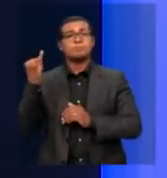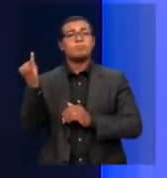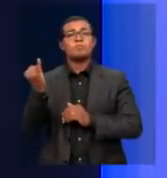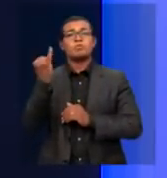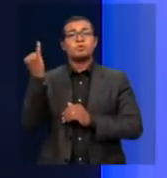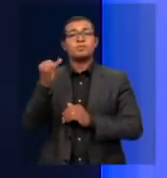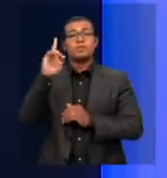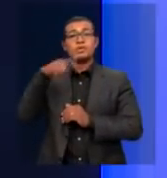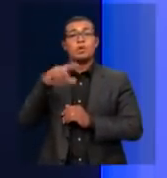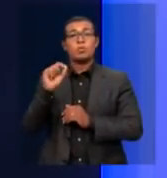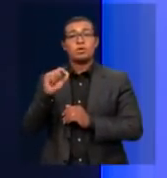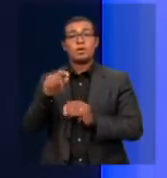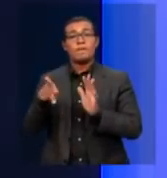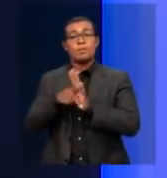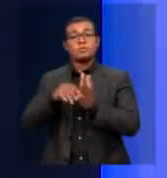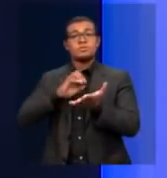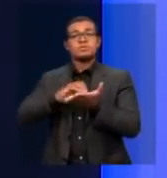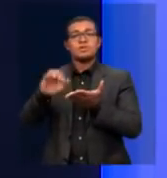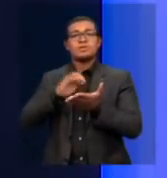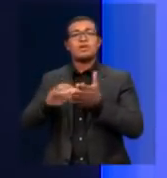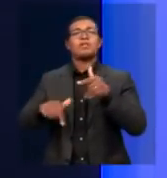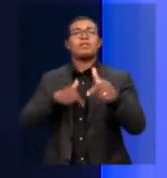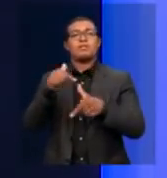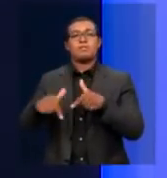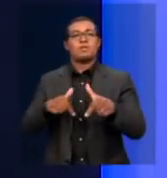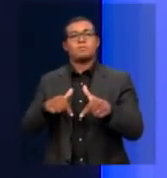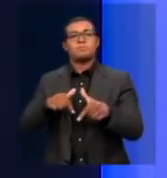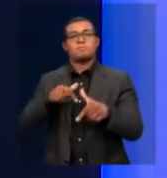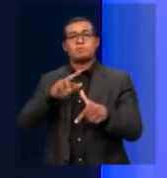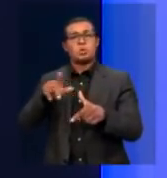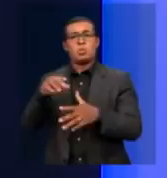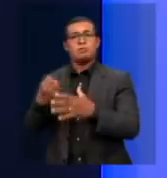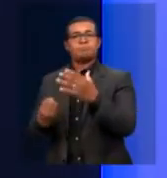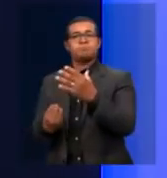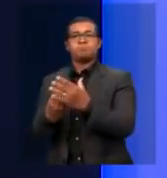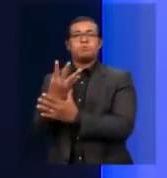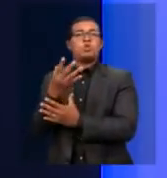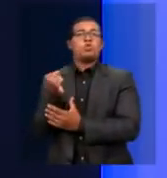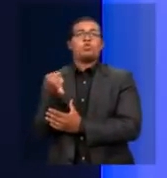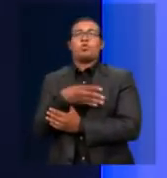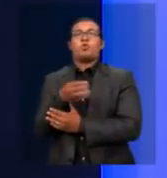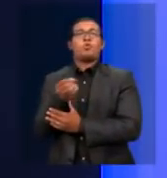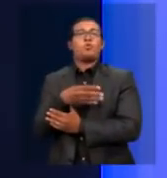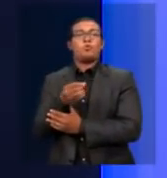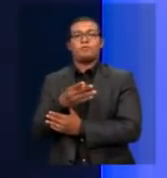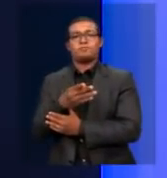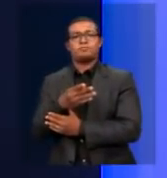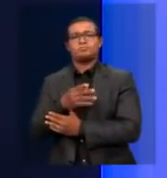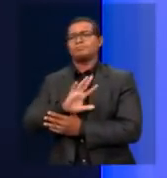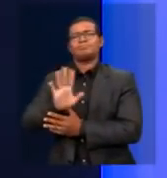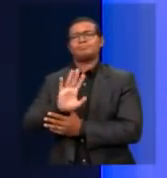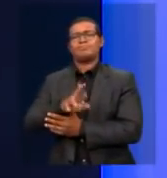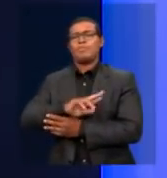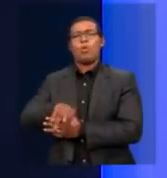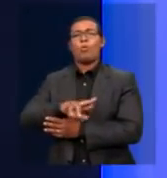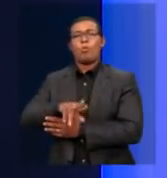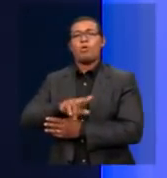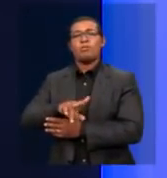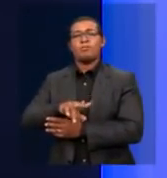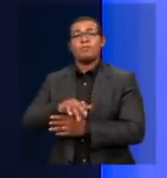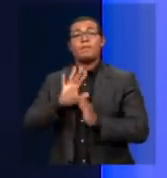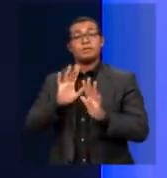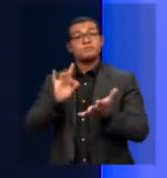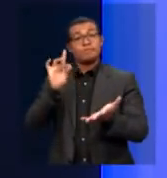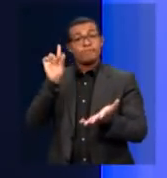a secretaria do trabalho não a criação de um novo órgão o mundo novo é aparelho administrativo mas de